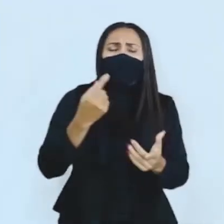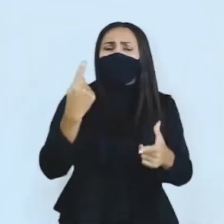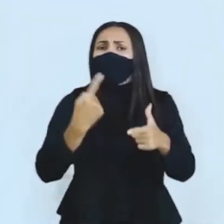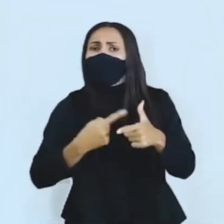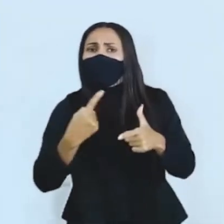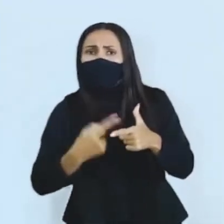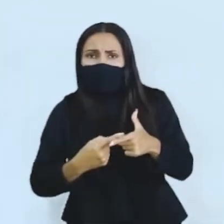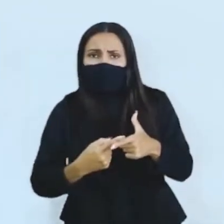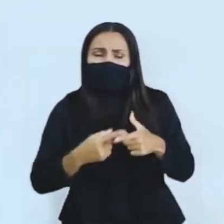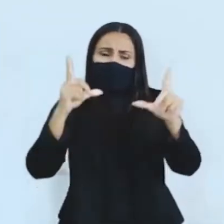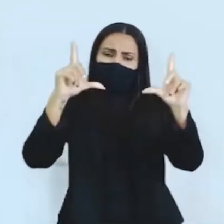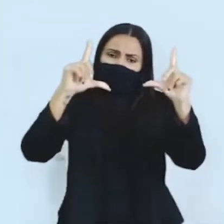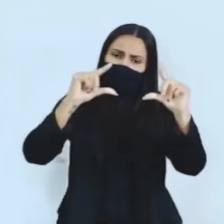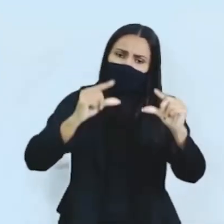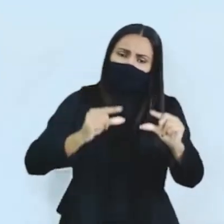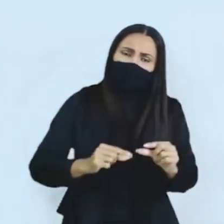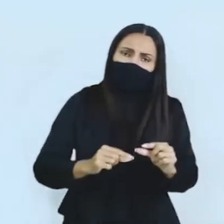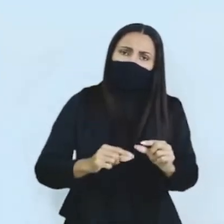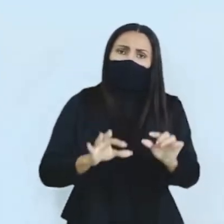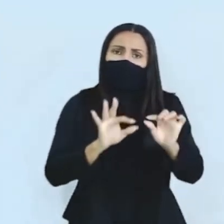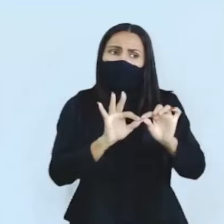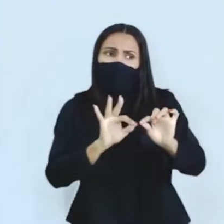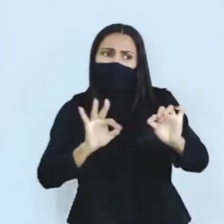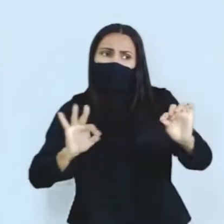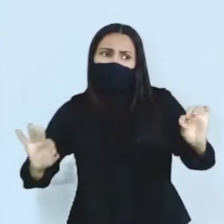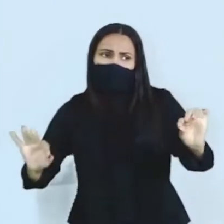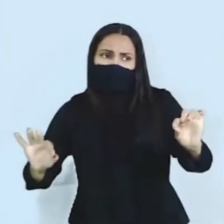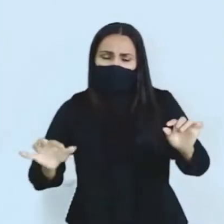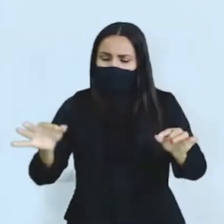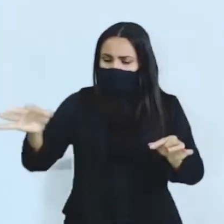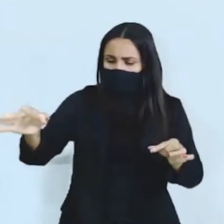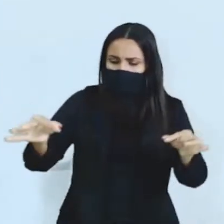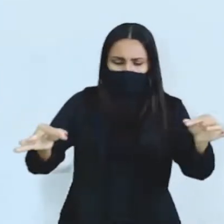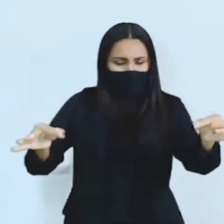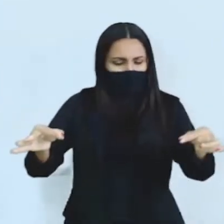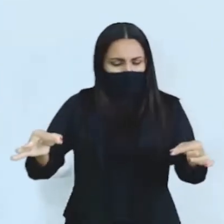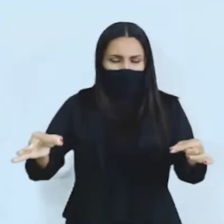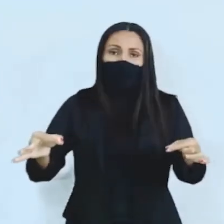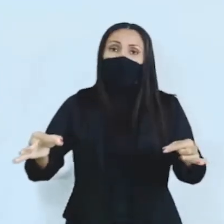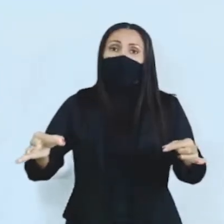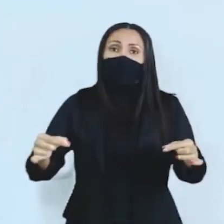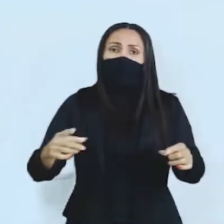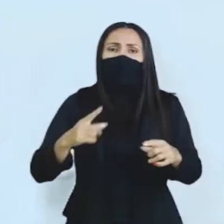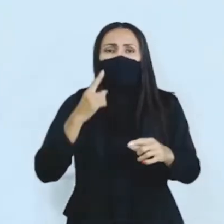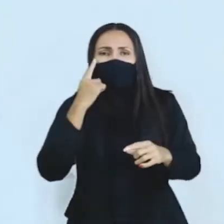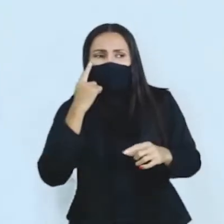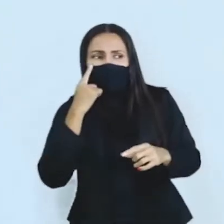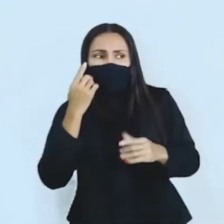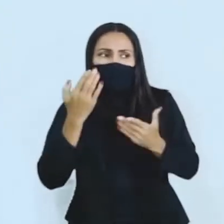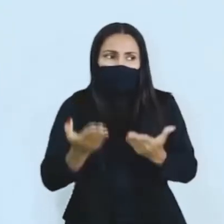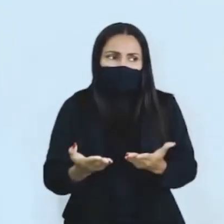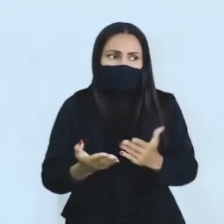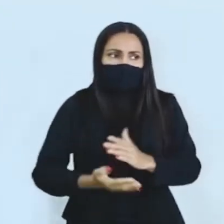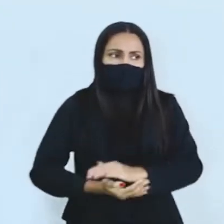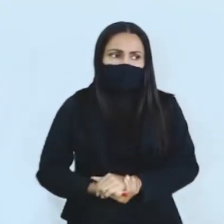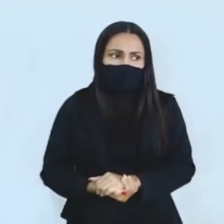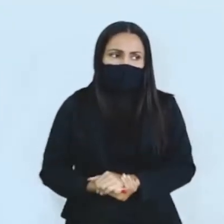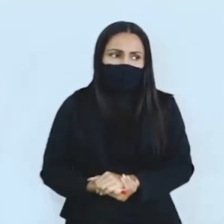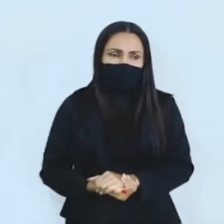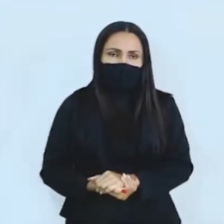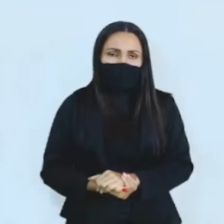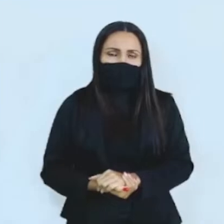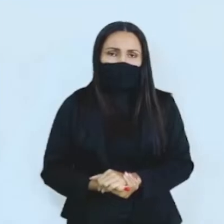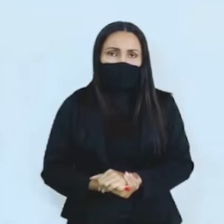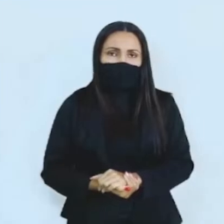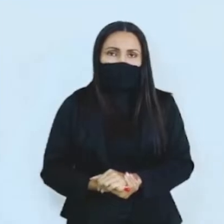redução nas dimensões que estão paralelas ao eixo de Y? Porque se vocês observarem,